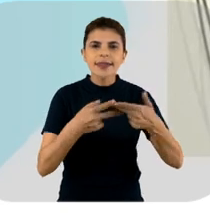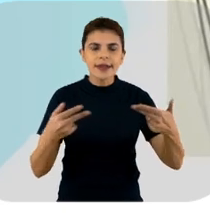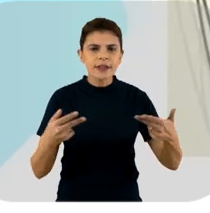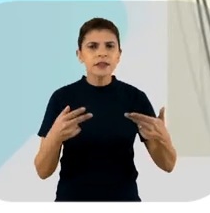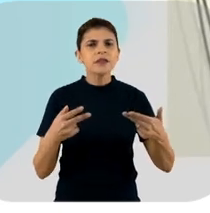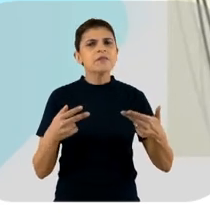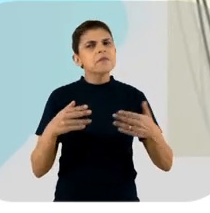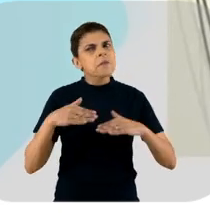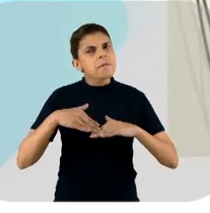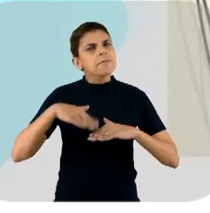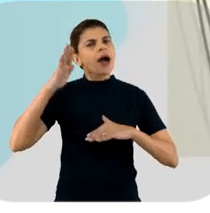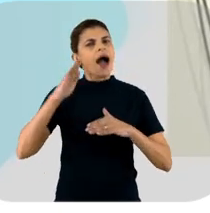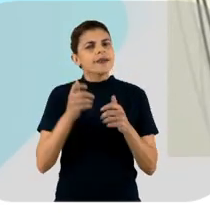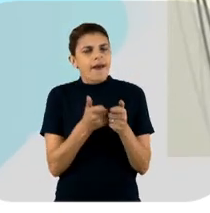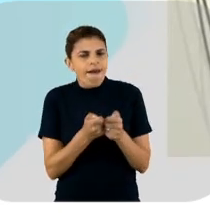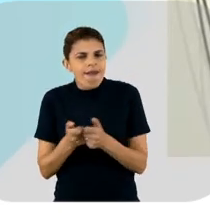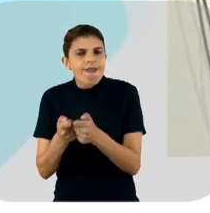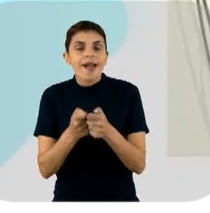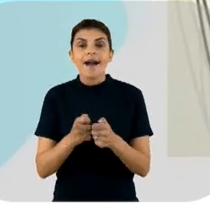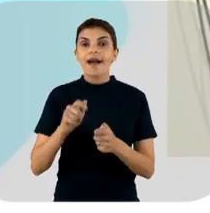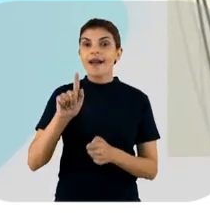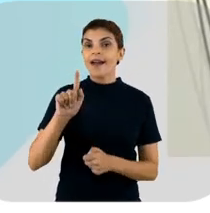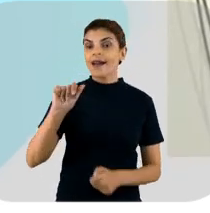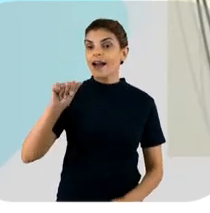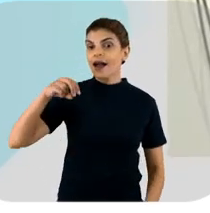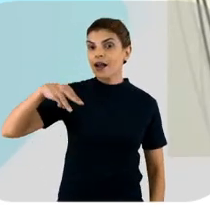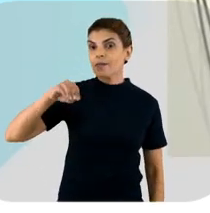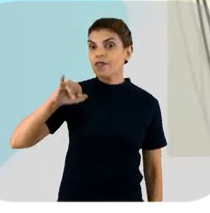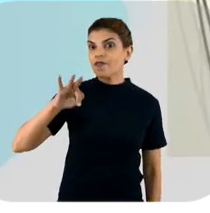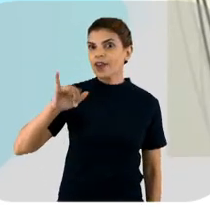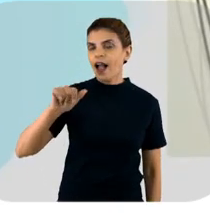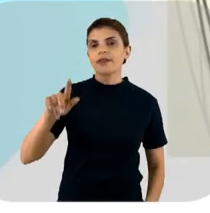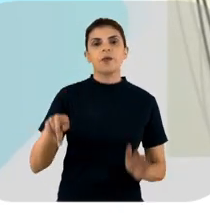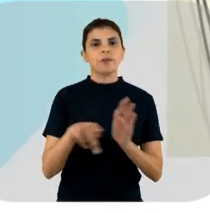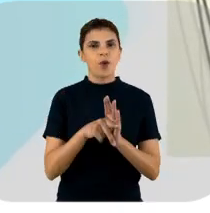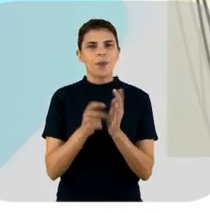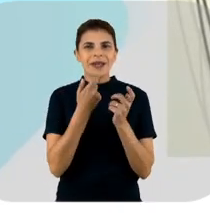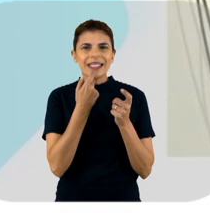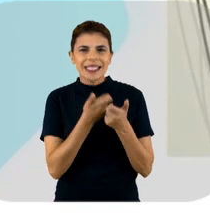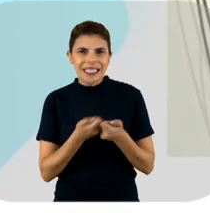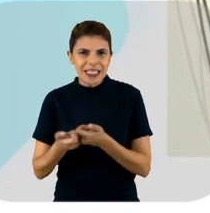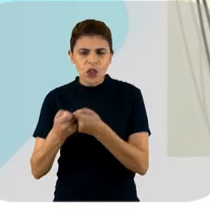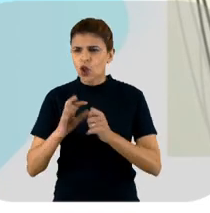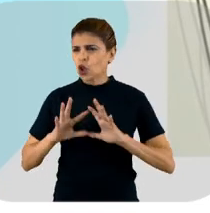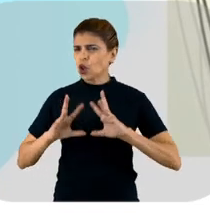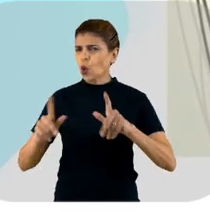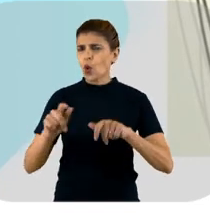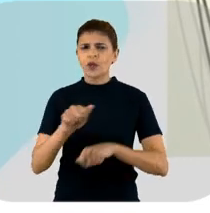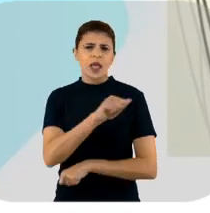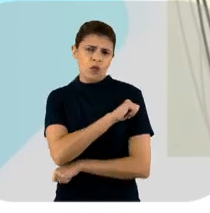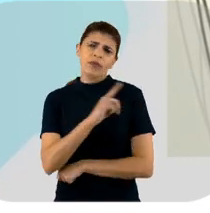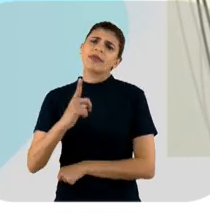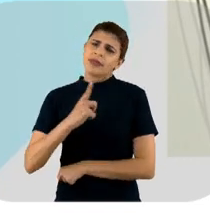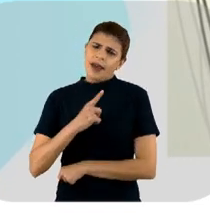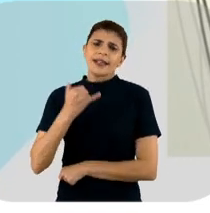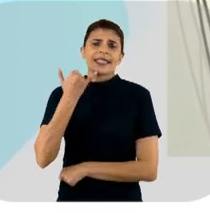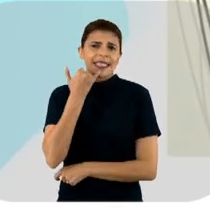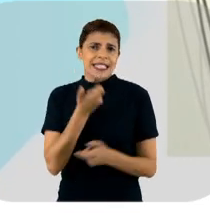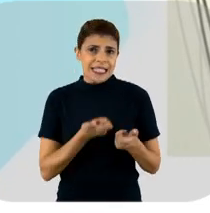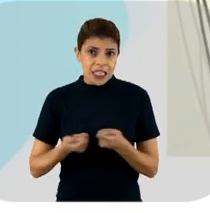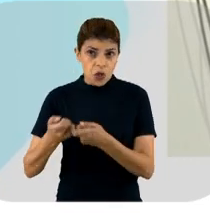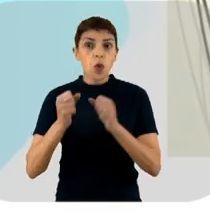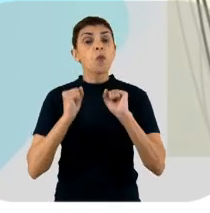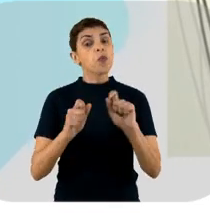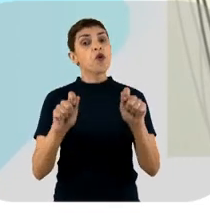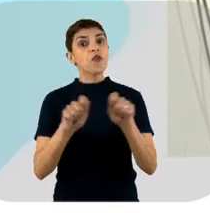ferramenta um pouco mais gamificada. Então, do celular, e todos os estudantes têm celular,